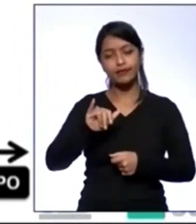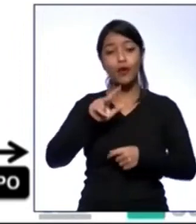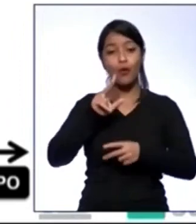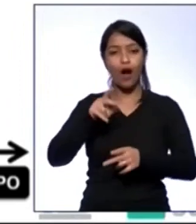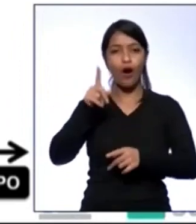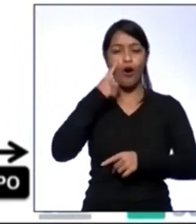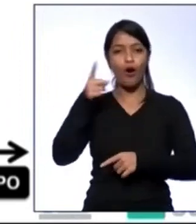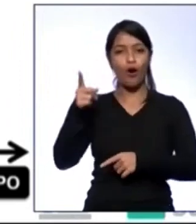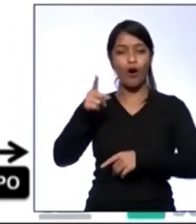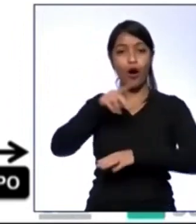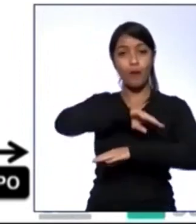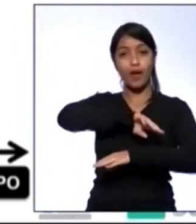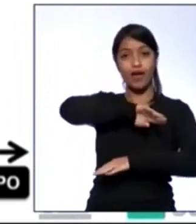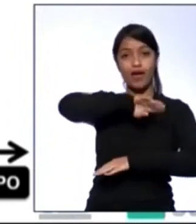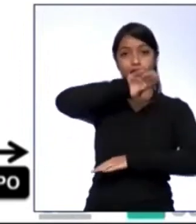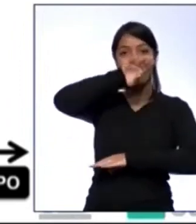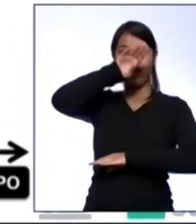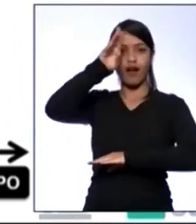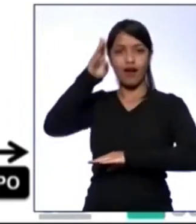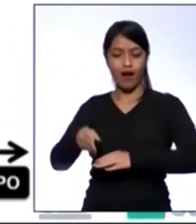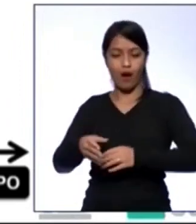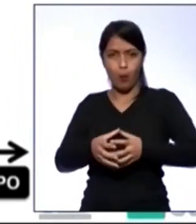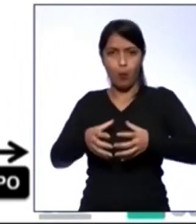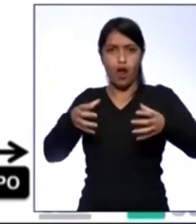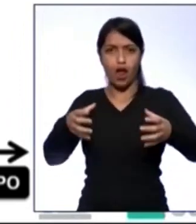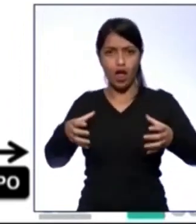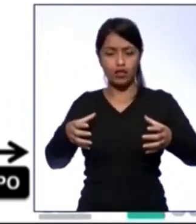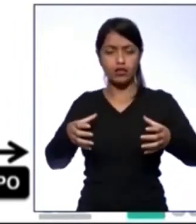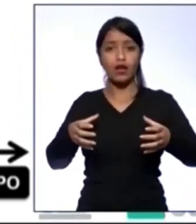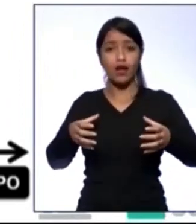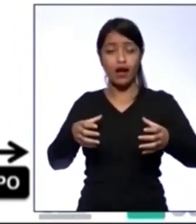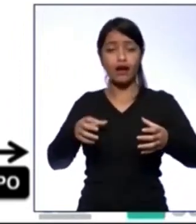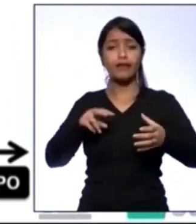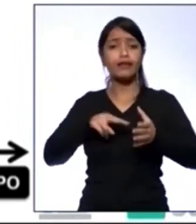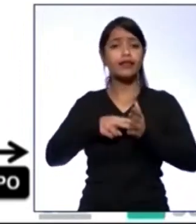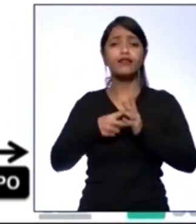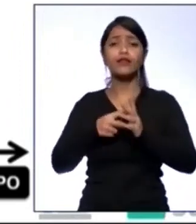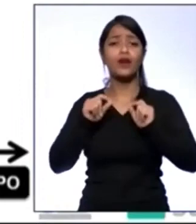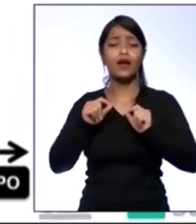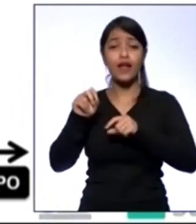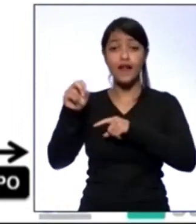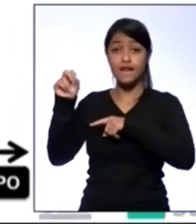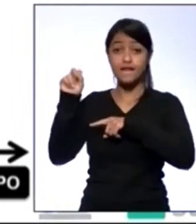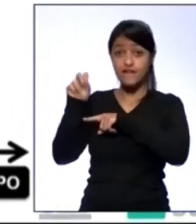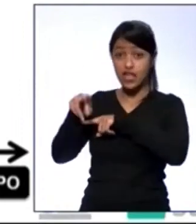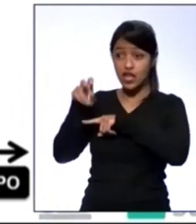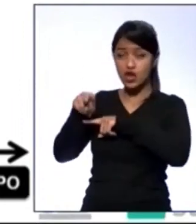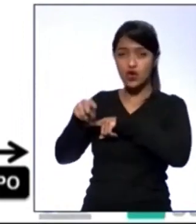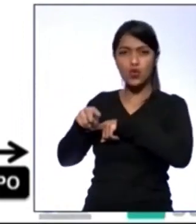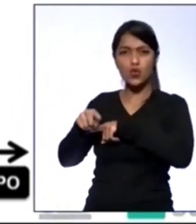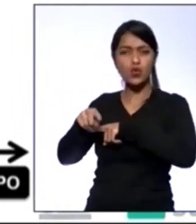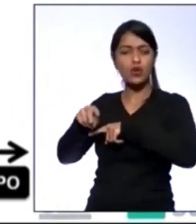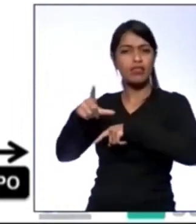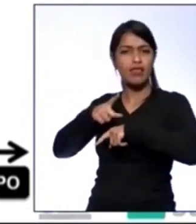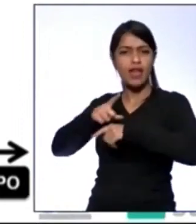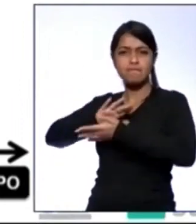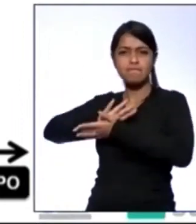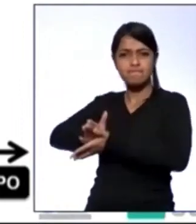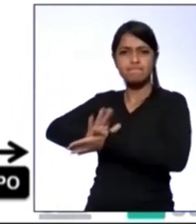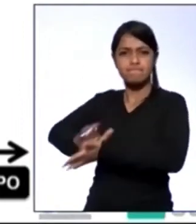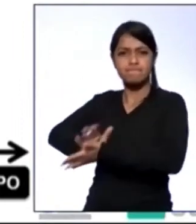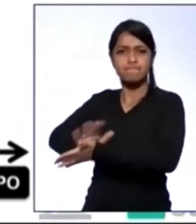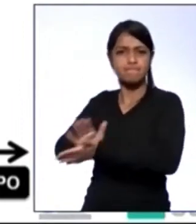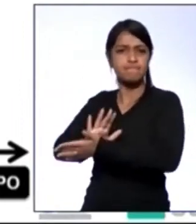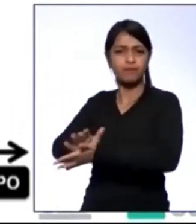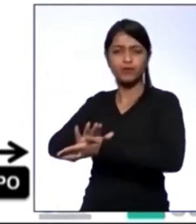circulação do indivíduo aumenta, significa que os vírus estão sendo destruídos. Então, a pessoa começa a